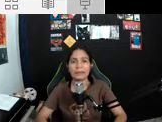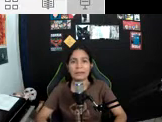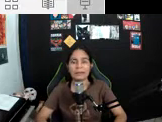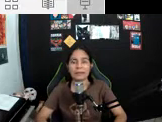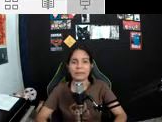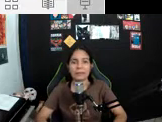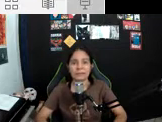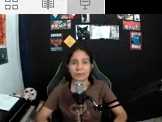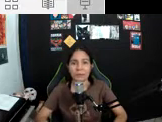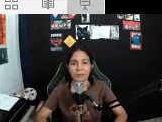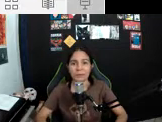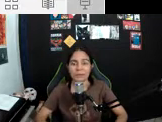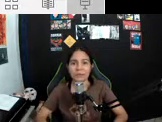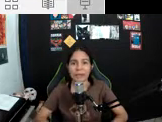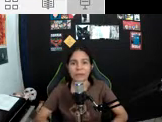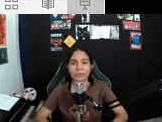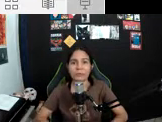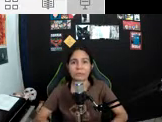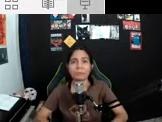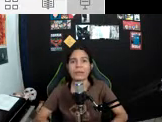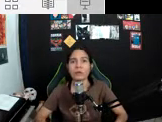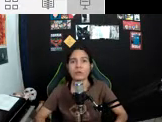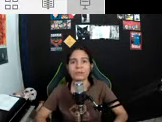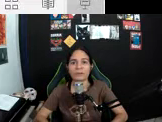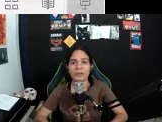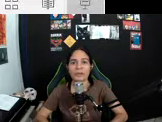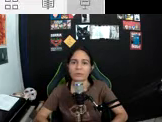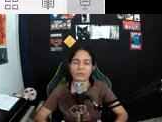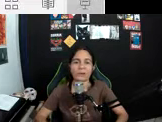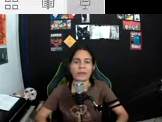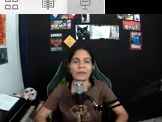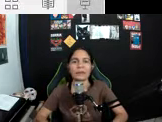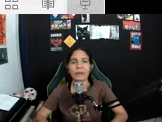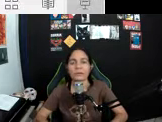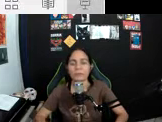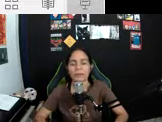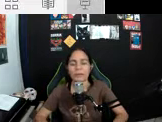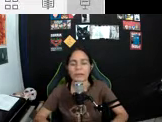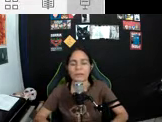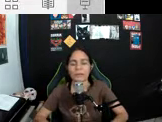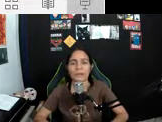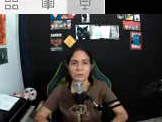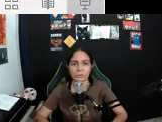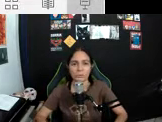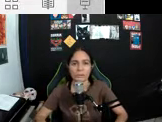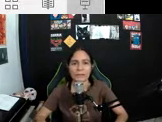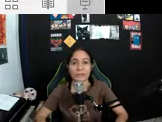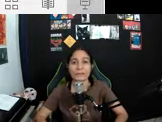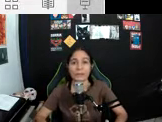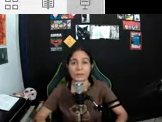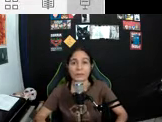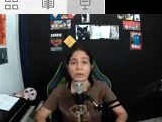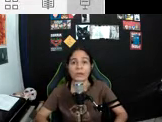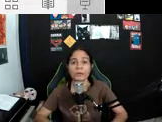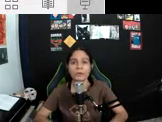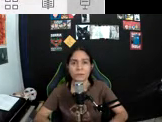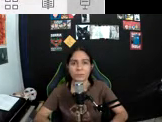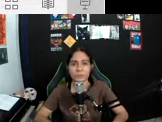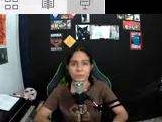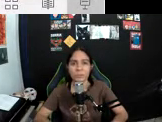né? Existem pessoas que se acham imperadores e acham que só ele tem a última palavra e é o dono do país.